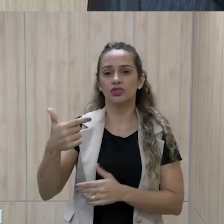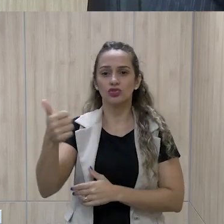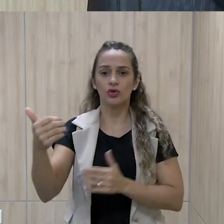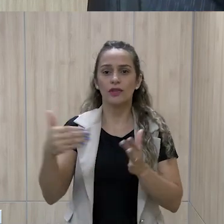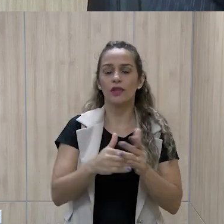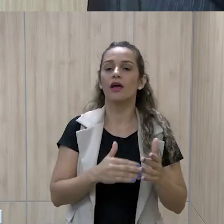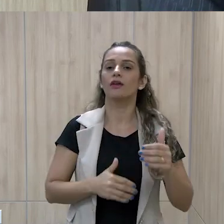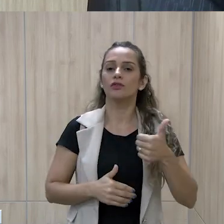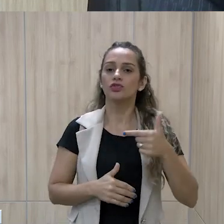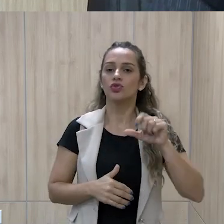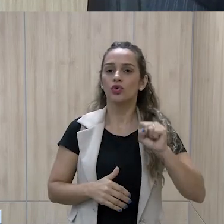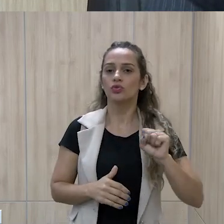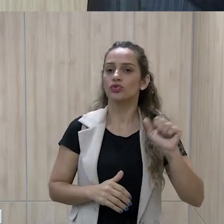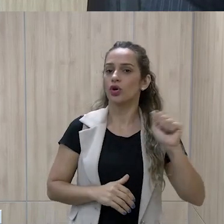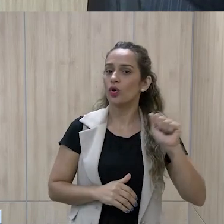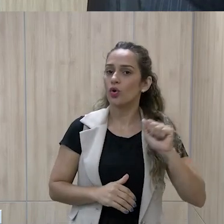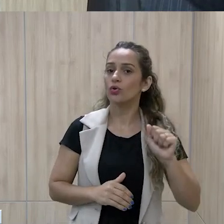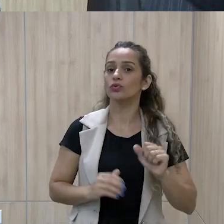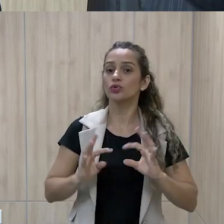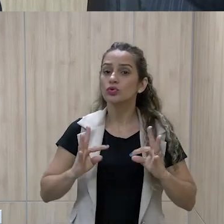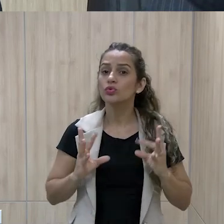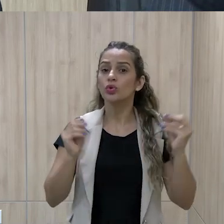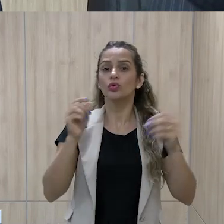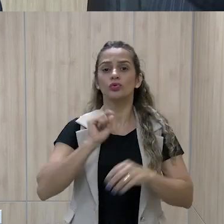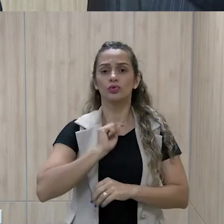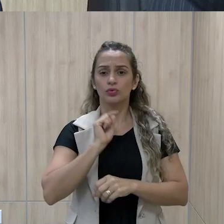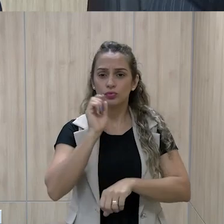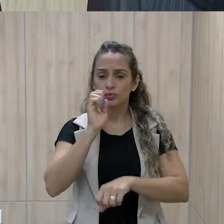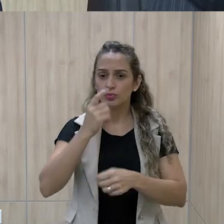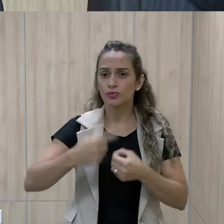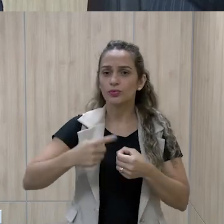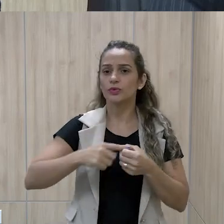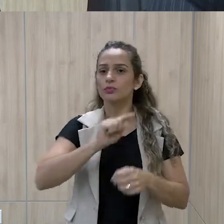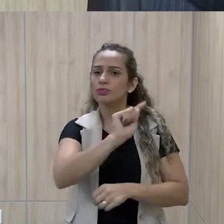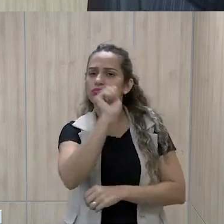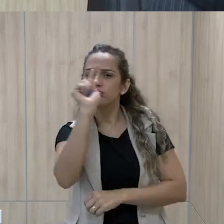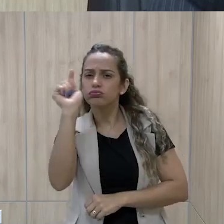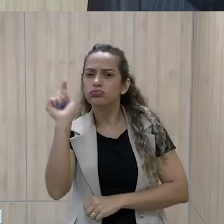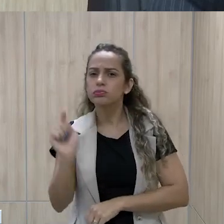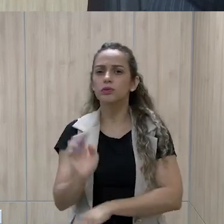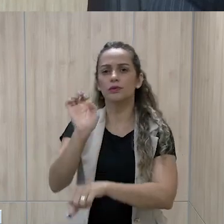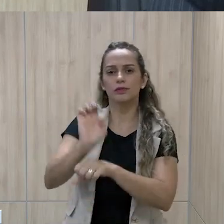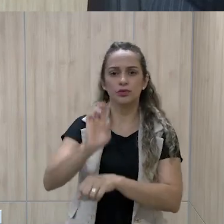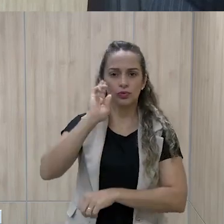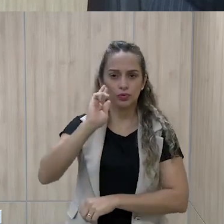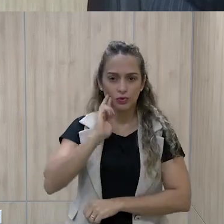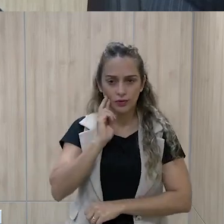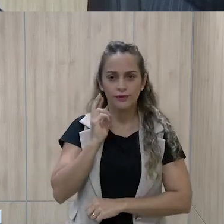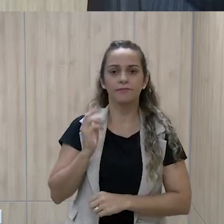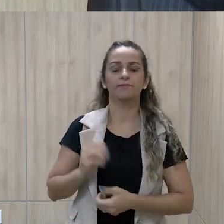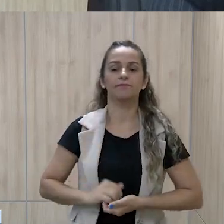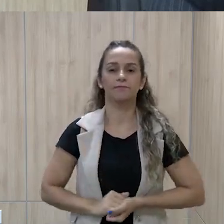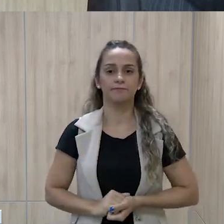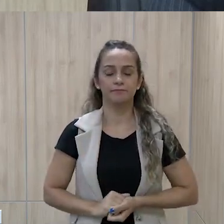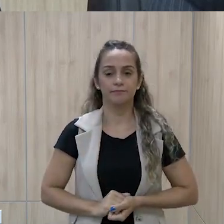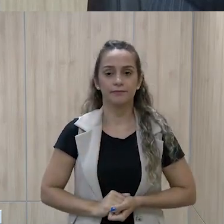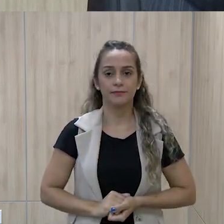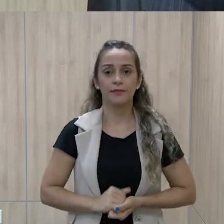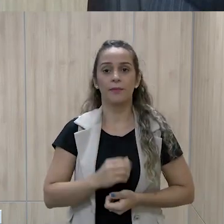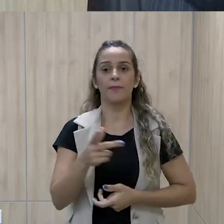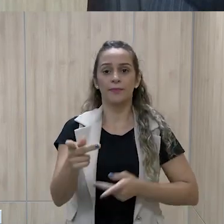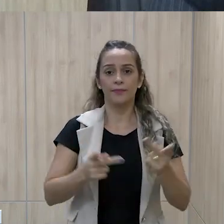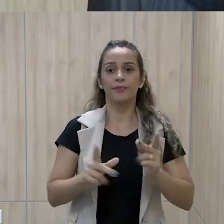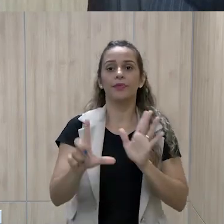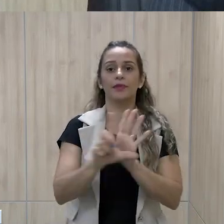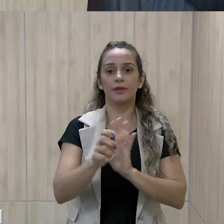múltipla no período de 21 a 28 de Agosto nos 52 municípios do Estado de Rondônia para relatar Deputado delegado Camargo projeto